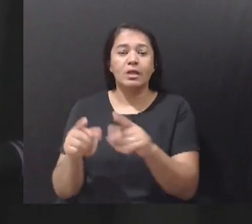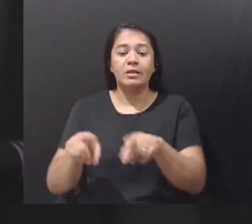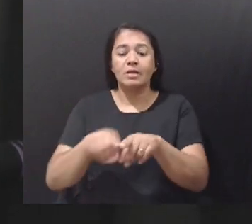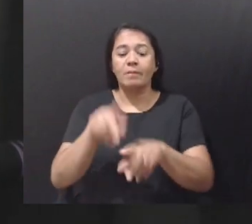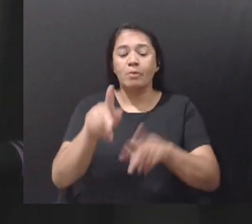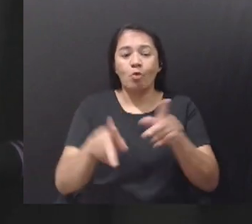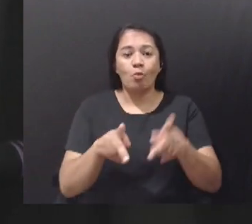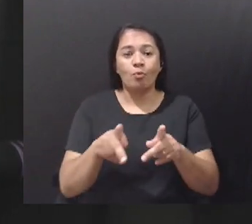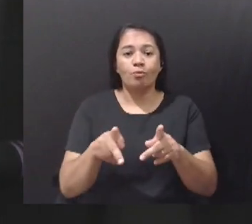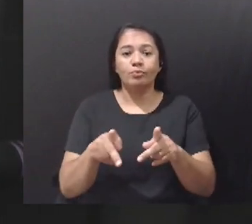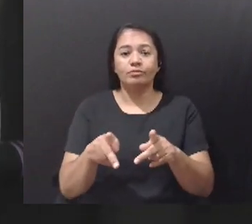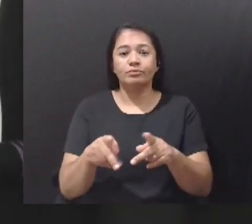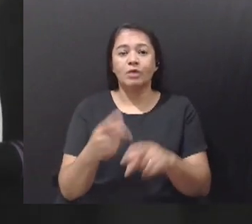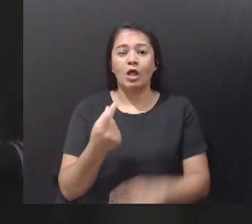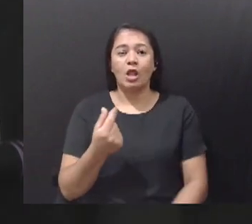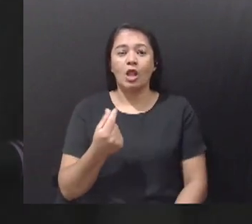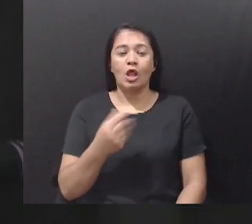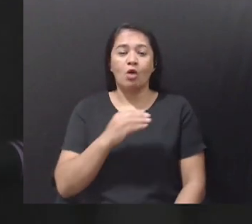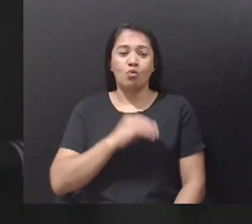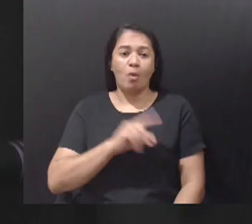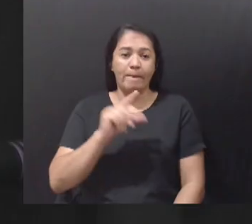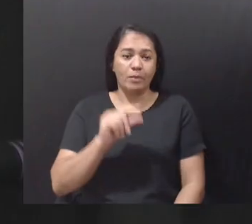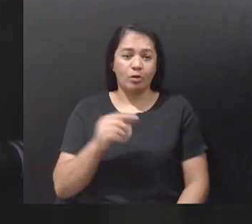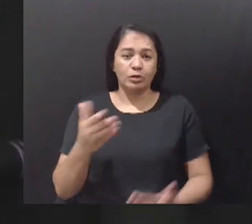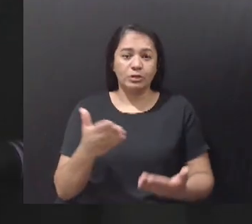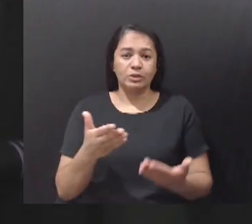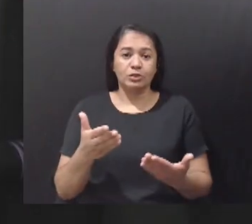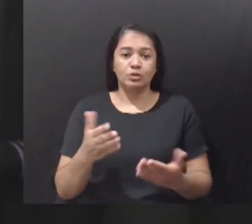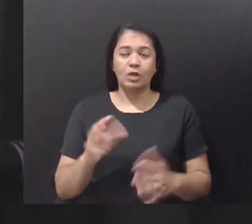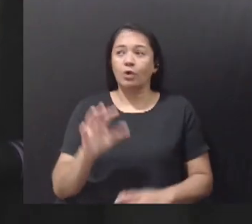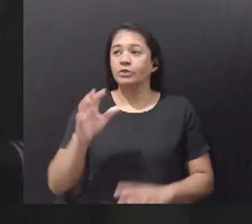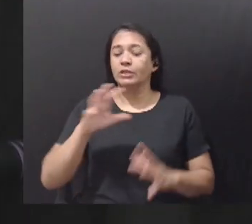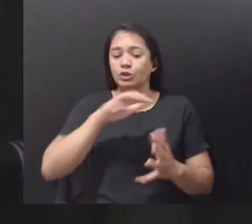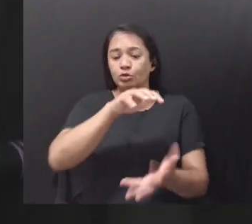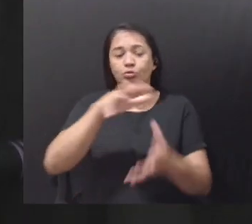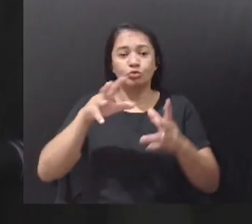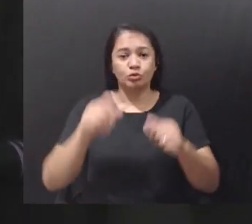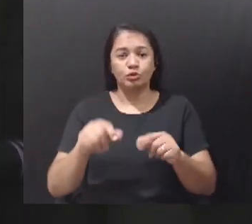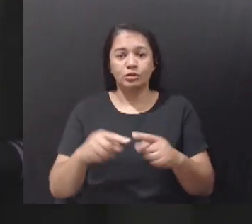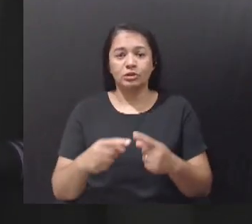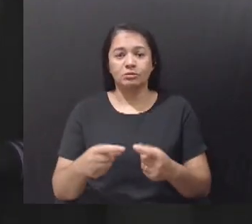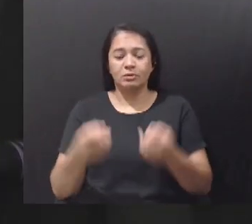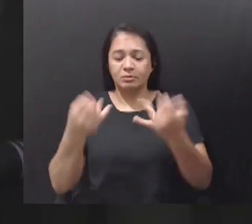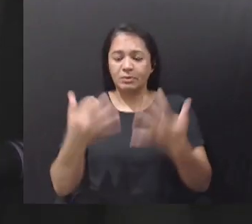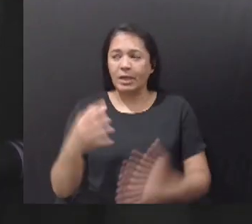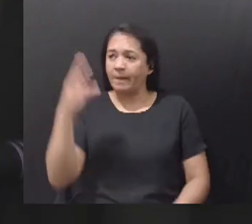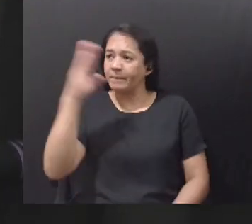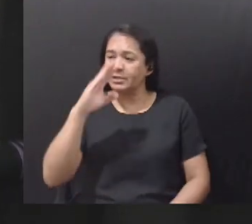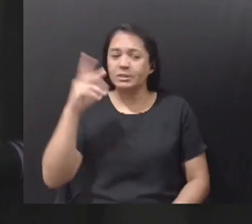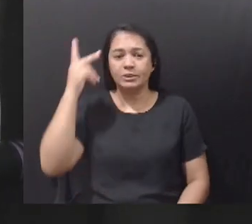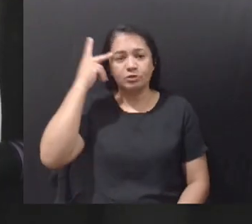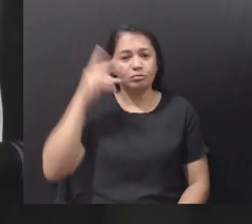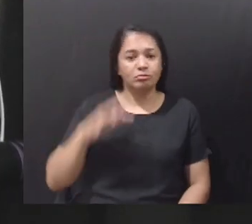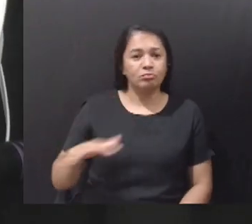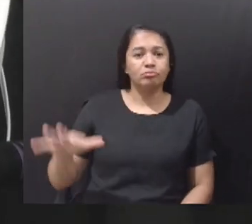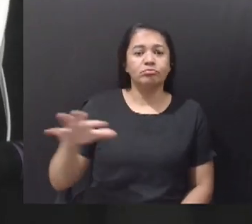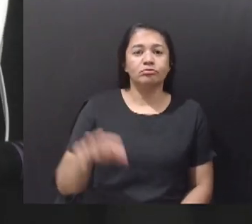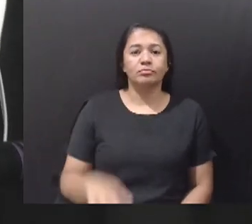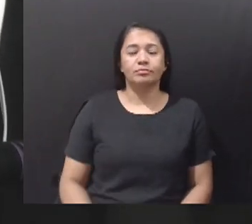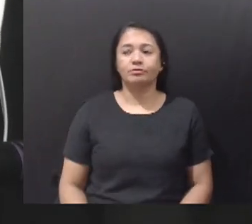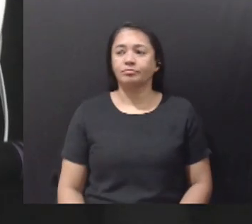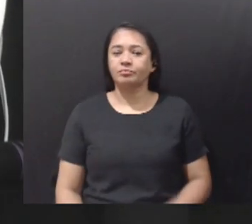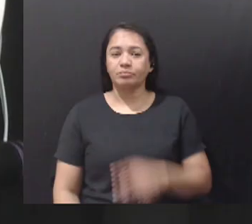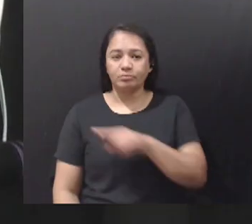baixa renda. E hoje isso acontece no mundo, mas vamos falar do Brasil, vamos falar de São Paulo, vamos falar da nossa região. Então você tem que trabalhar com